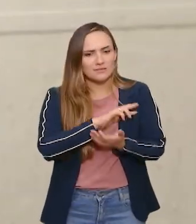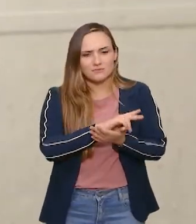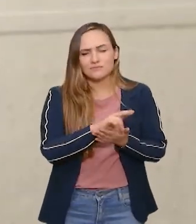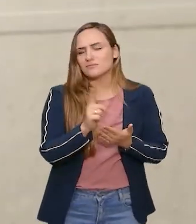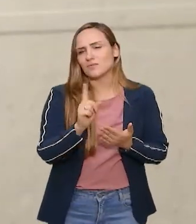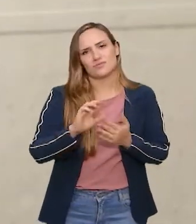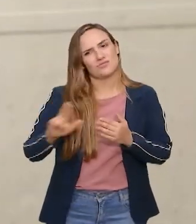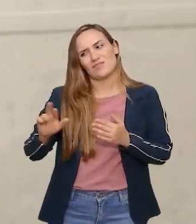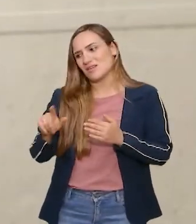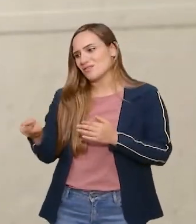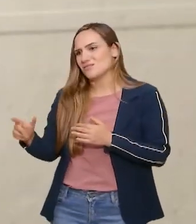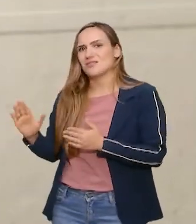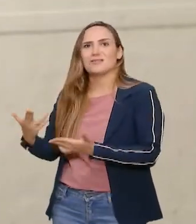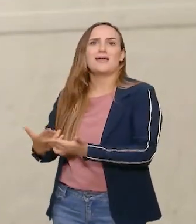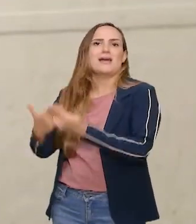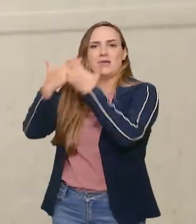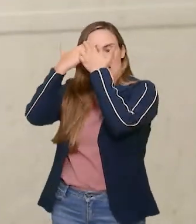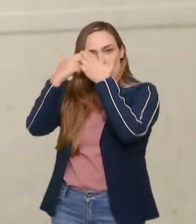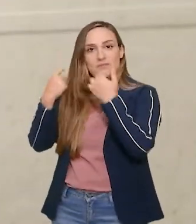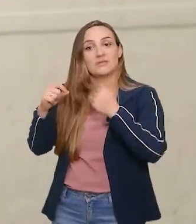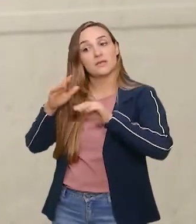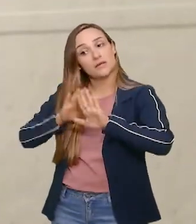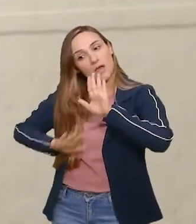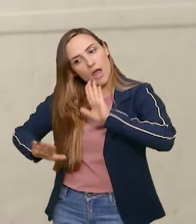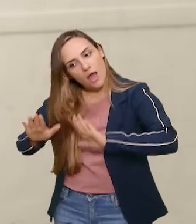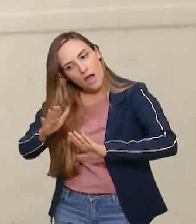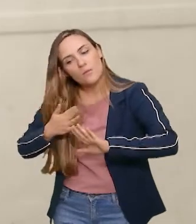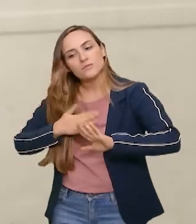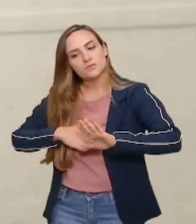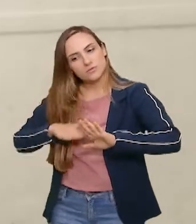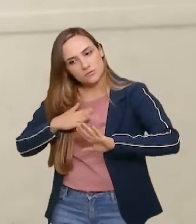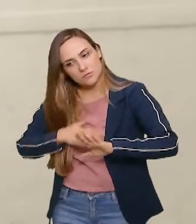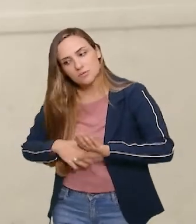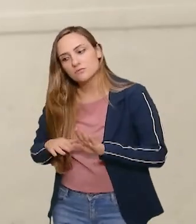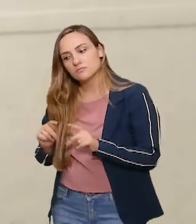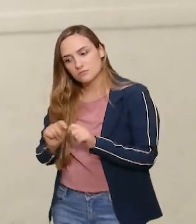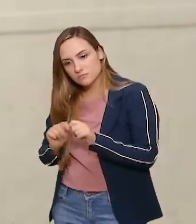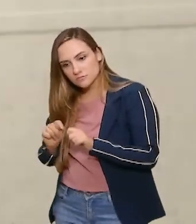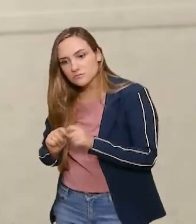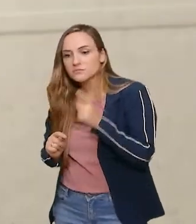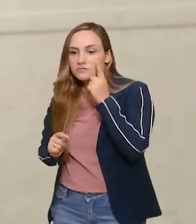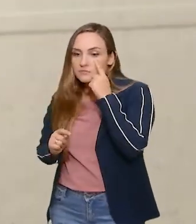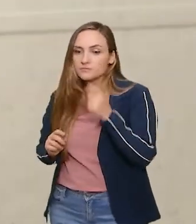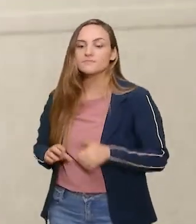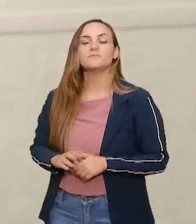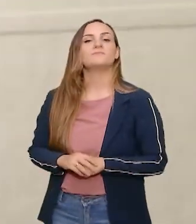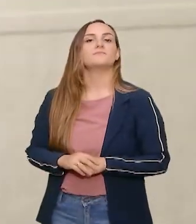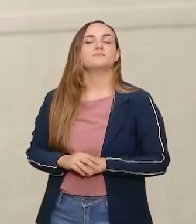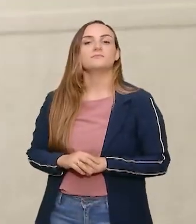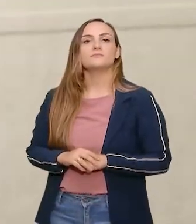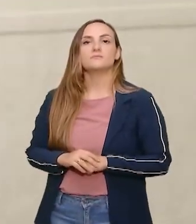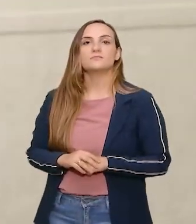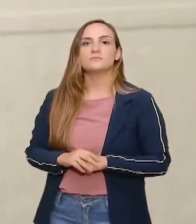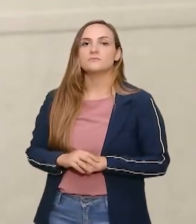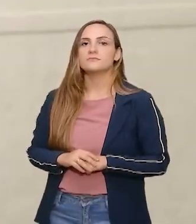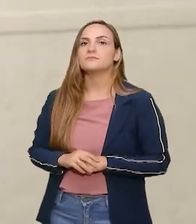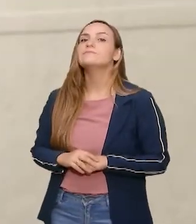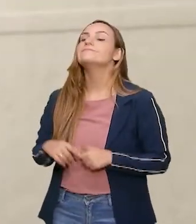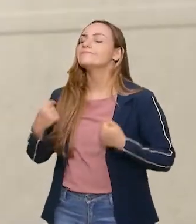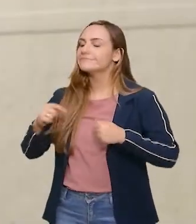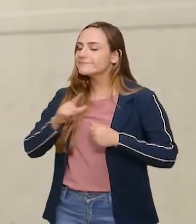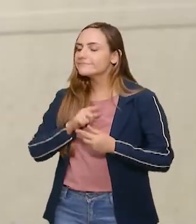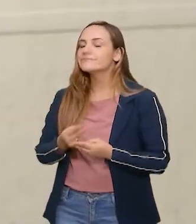todo aquele manejo. Então é preciso ter esse cuidado mesmo, esse controle do animal e